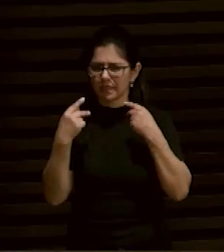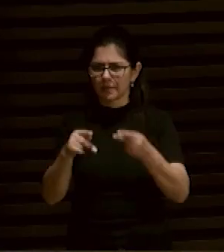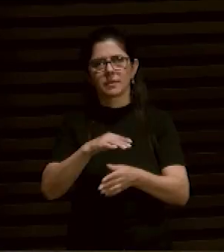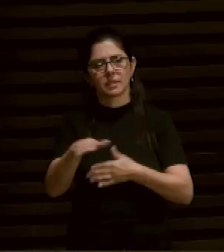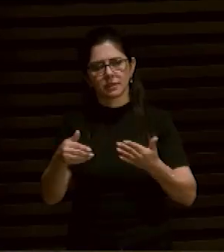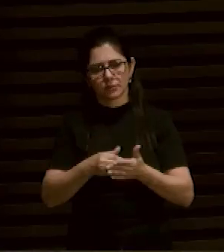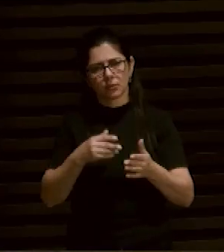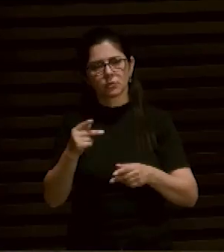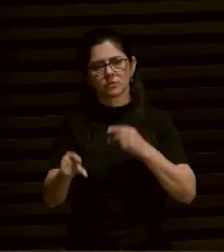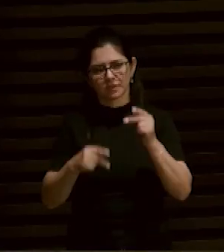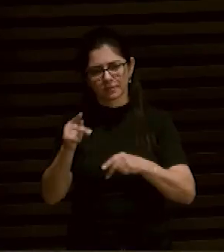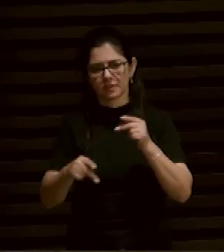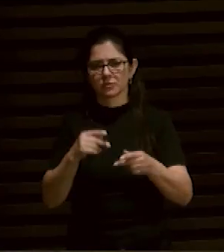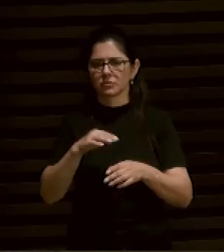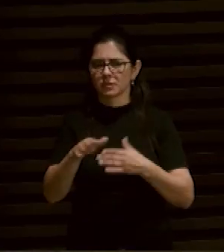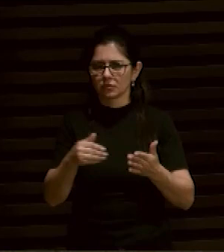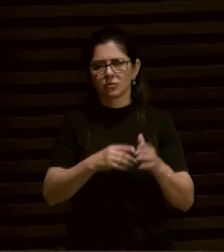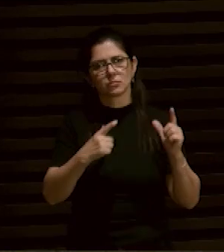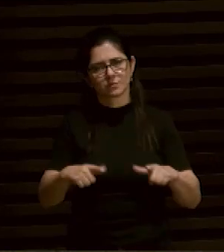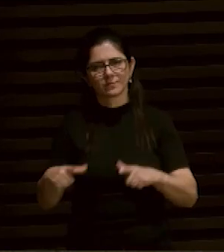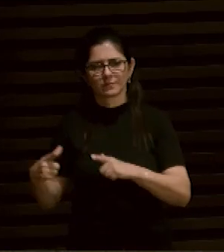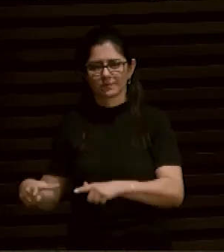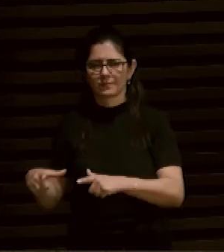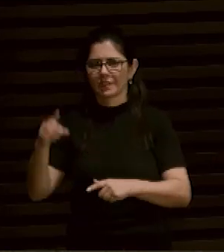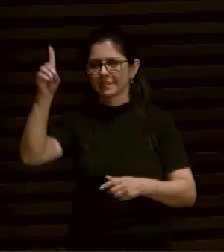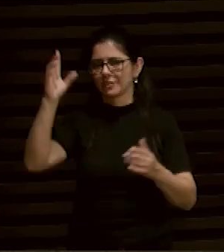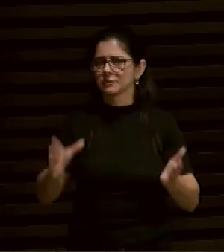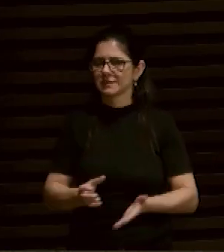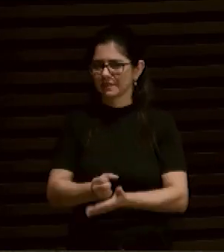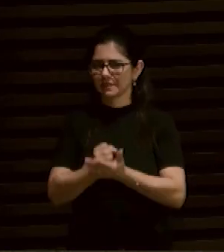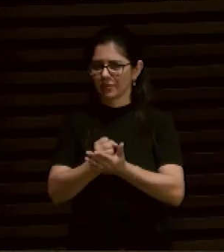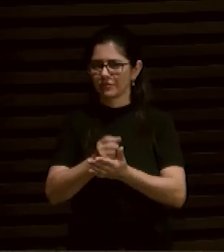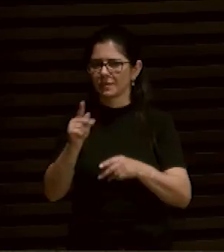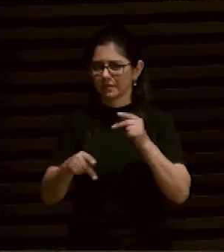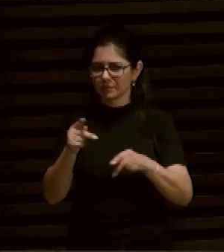Deus salvou o povo ninivita, Ele não pode salvar a sua família?